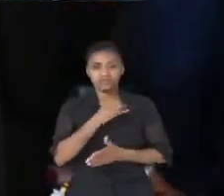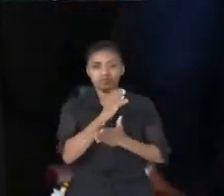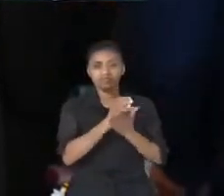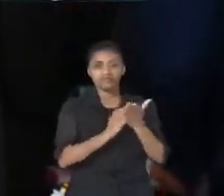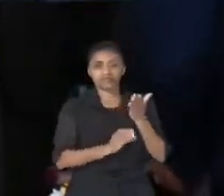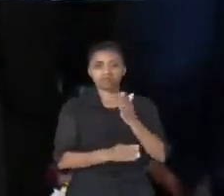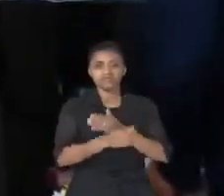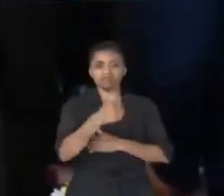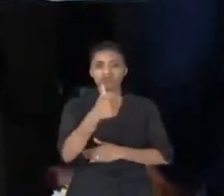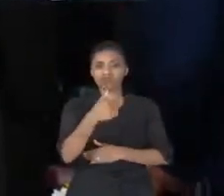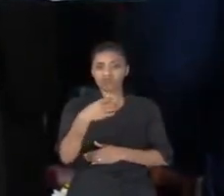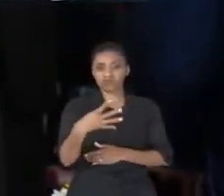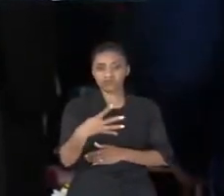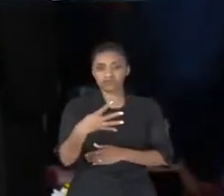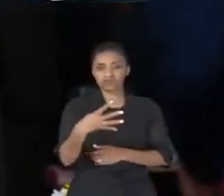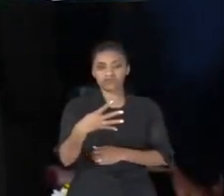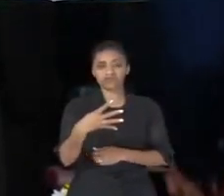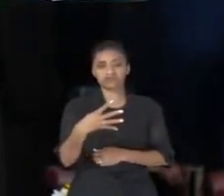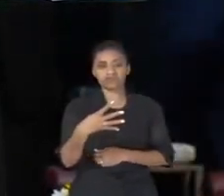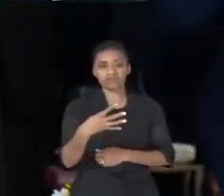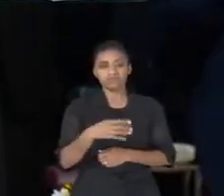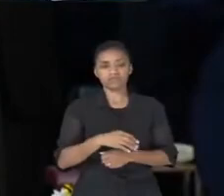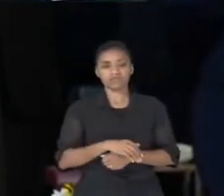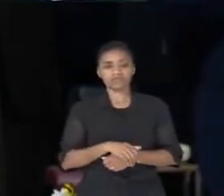capítulo de número 14.